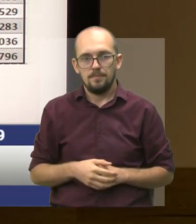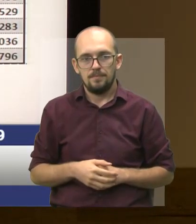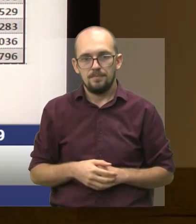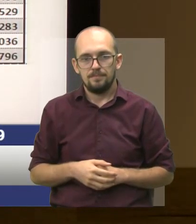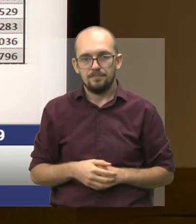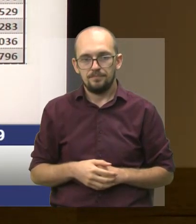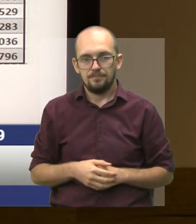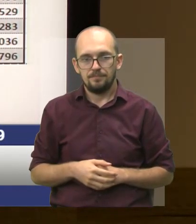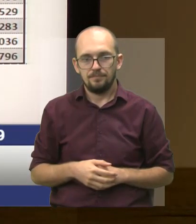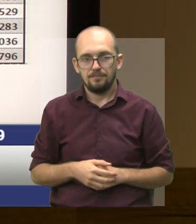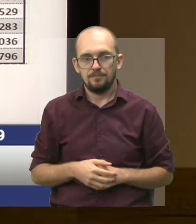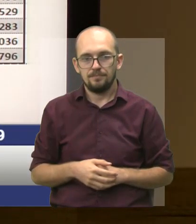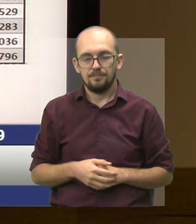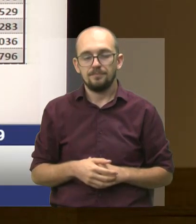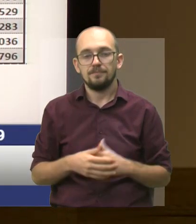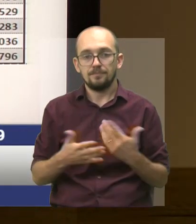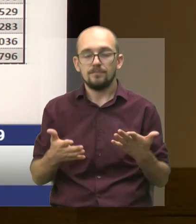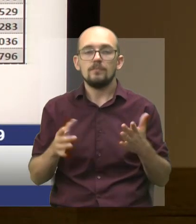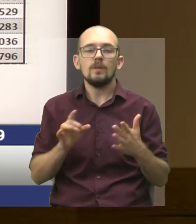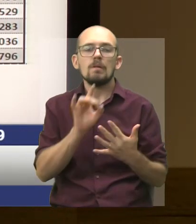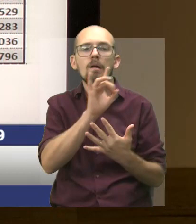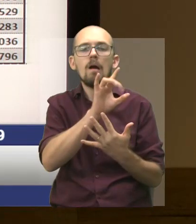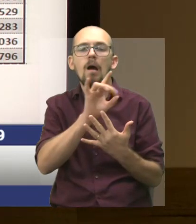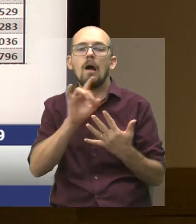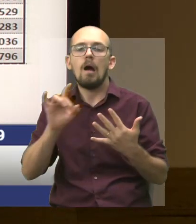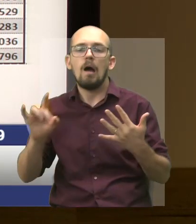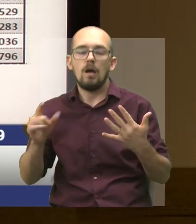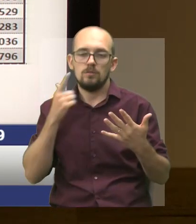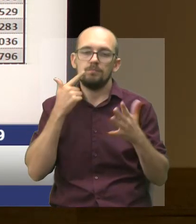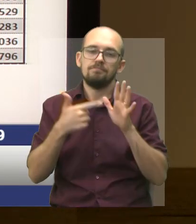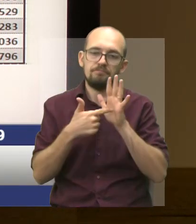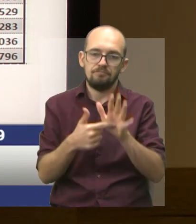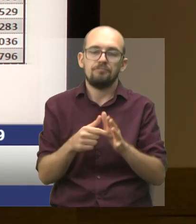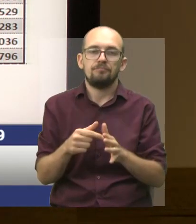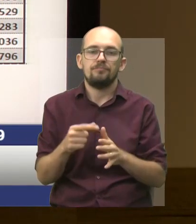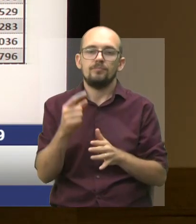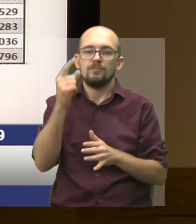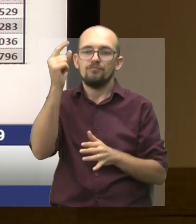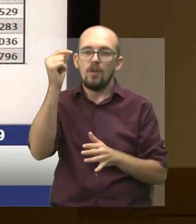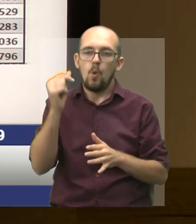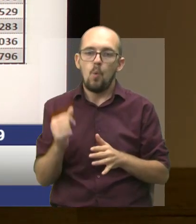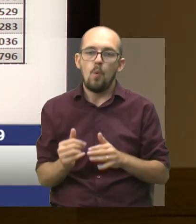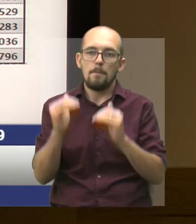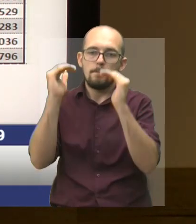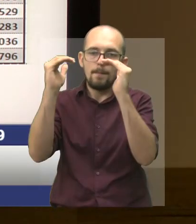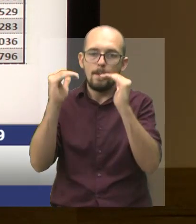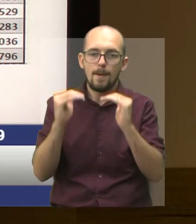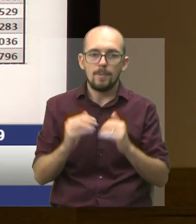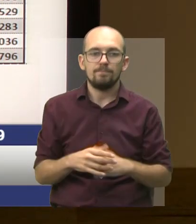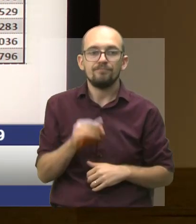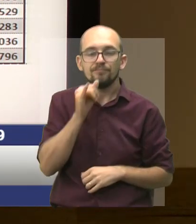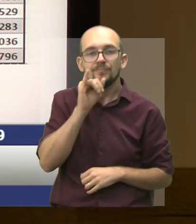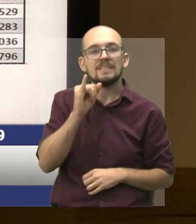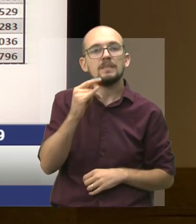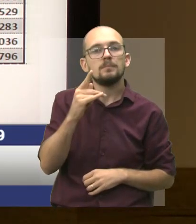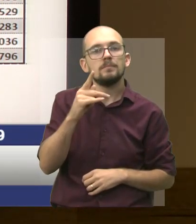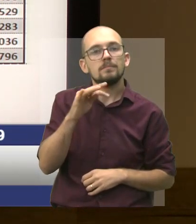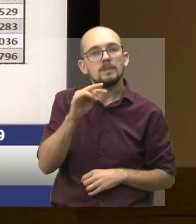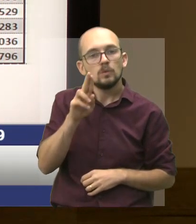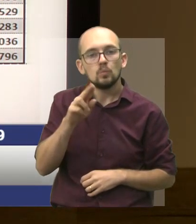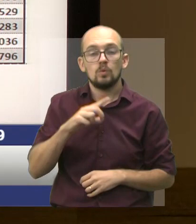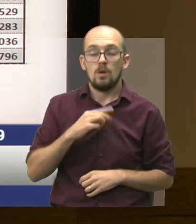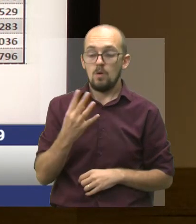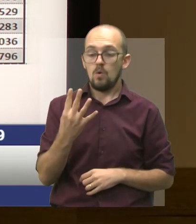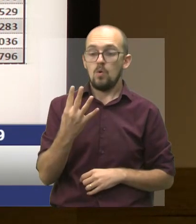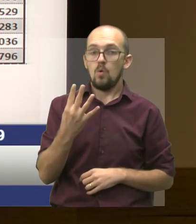E aí eu apresento os valores de cada um, né? Então, vamos observar lá o IPTU, 42 milhões nós